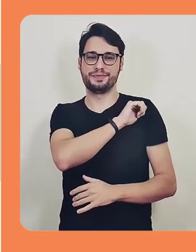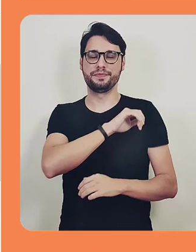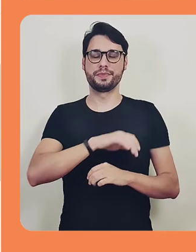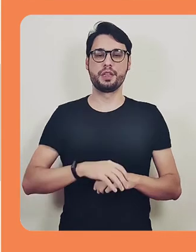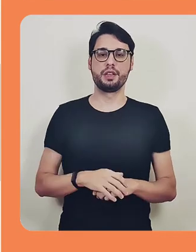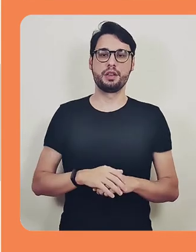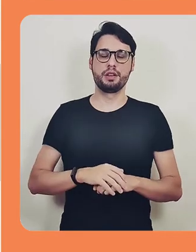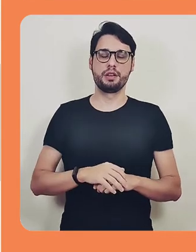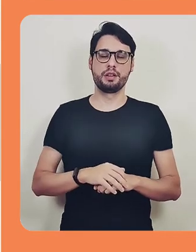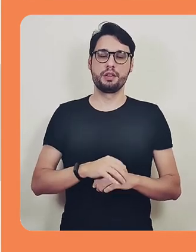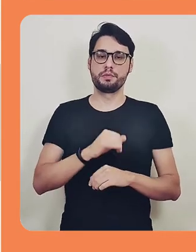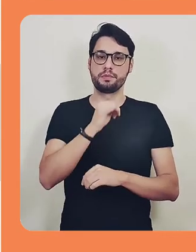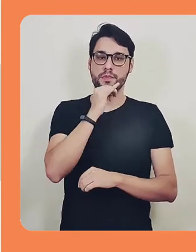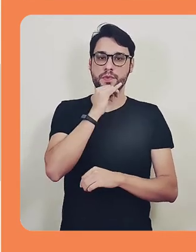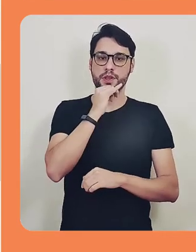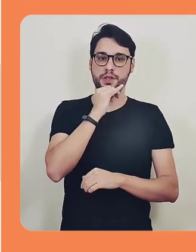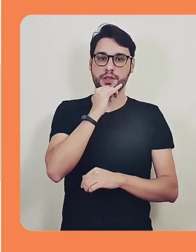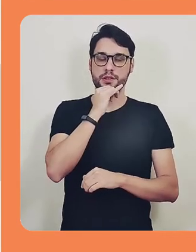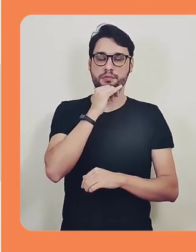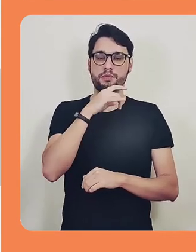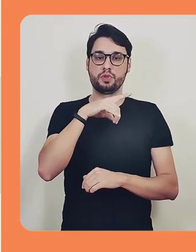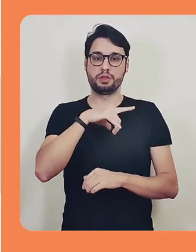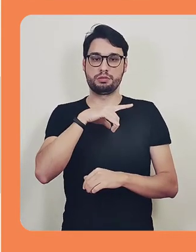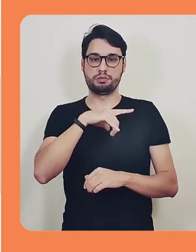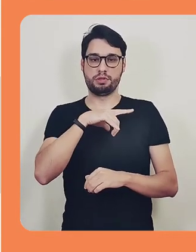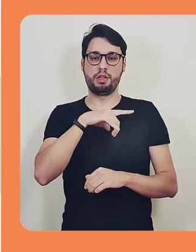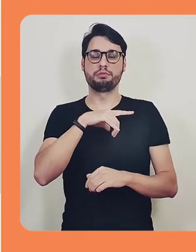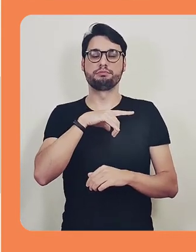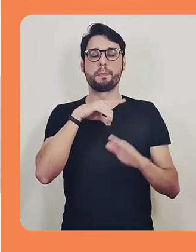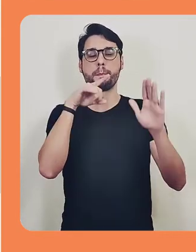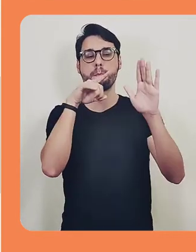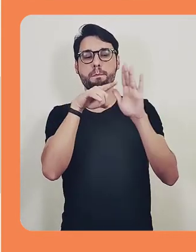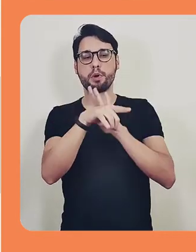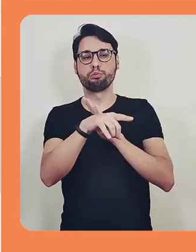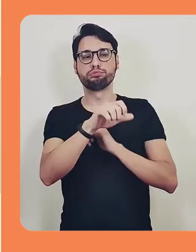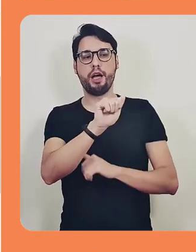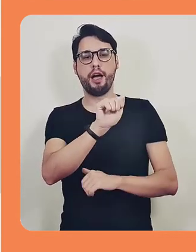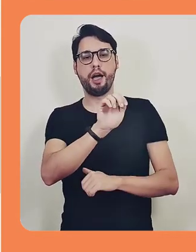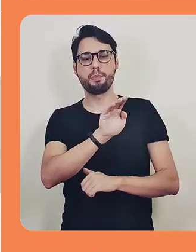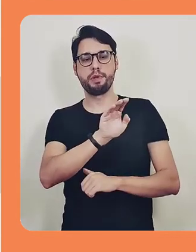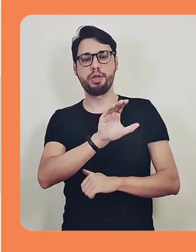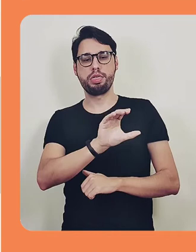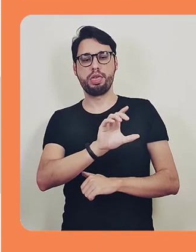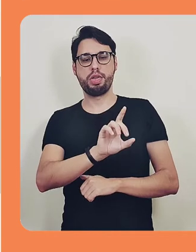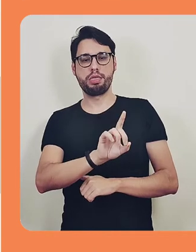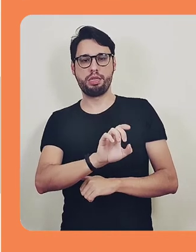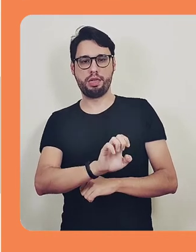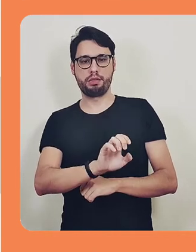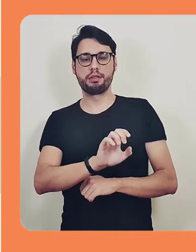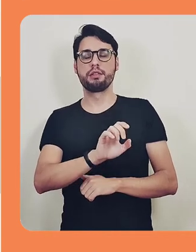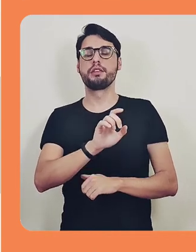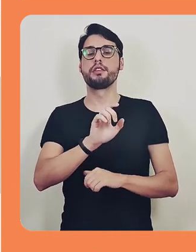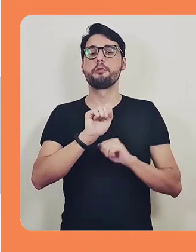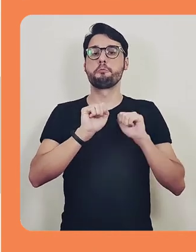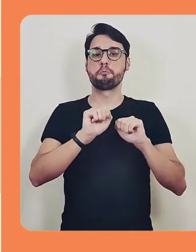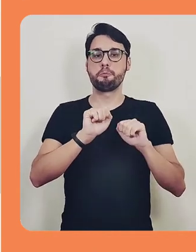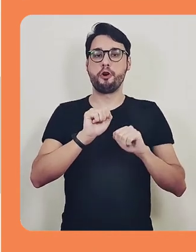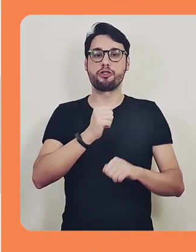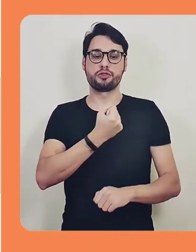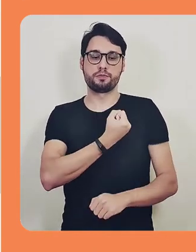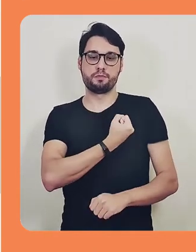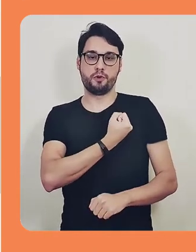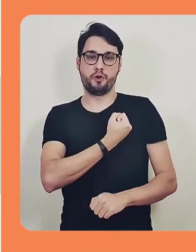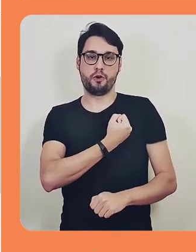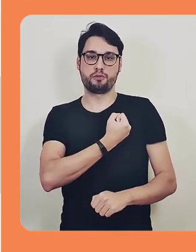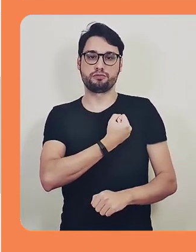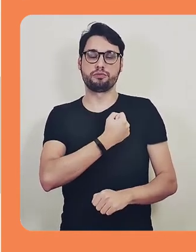é a questão aqui dos feedbacks, né? Um feedback geral para o seu aluno. Então, se você tem mais de um conjunto, mais